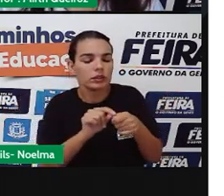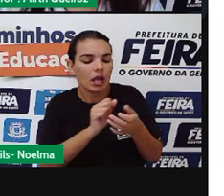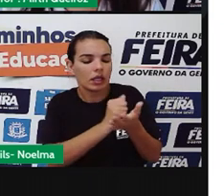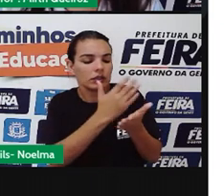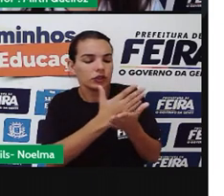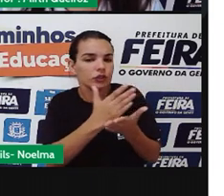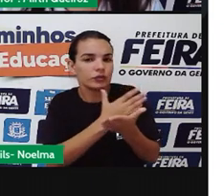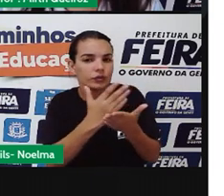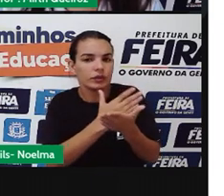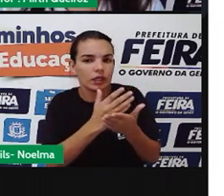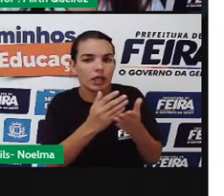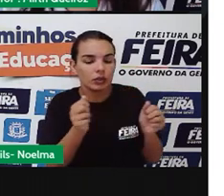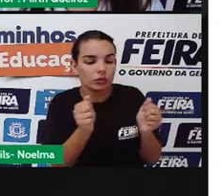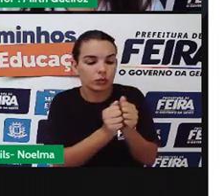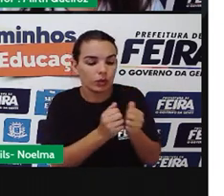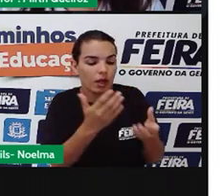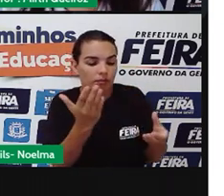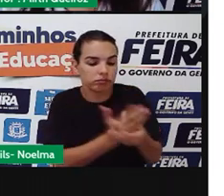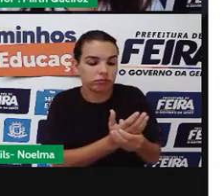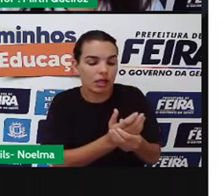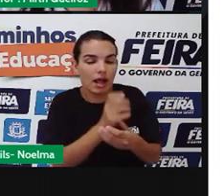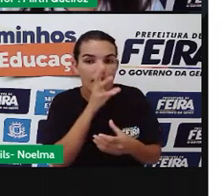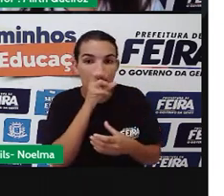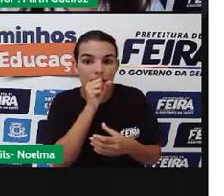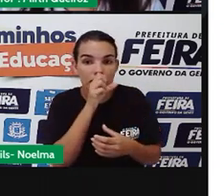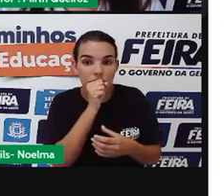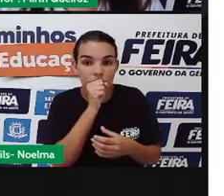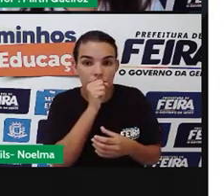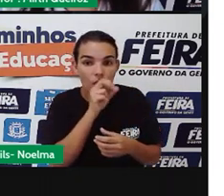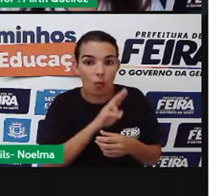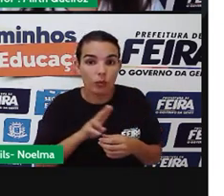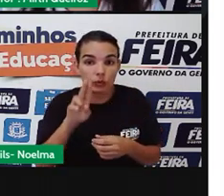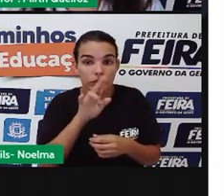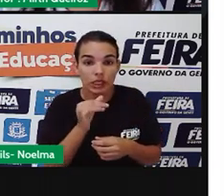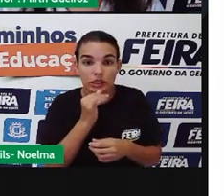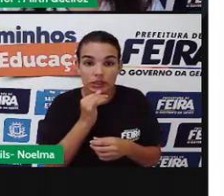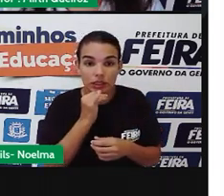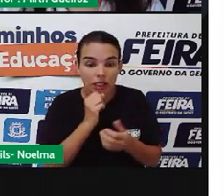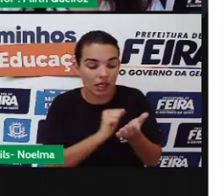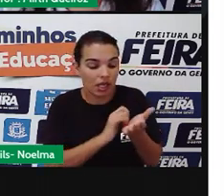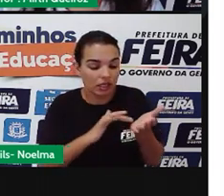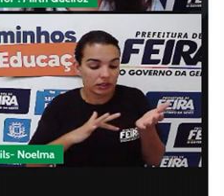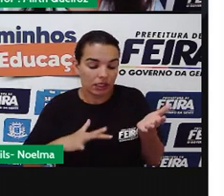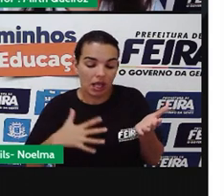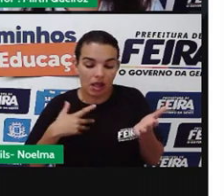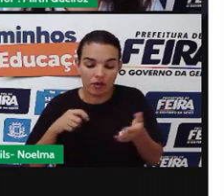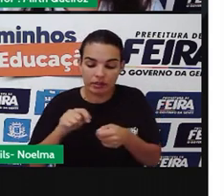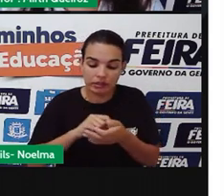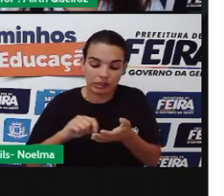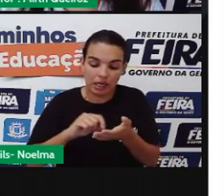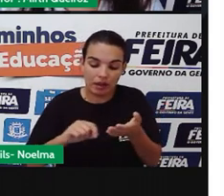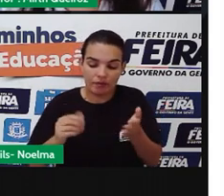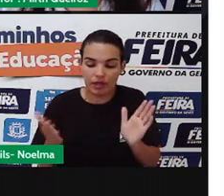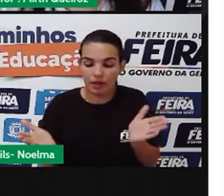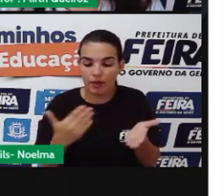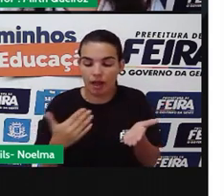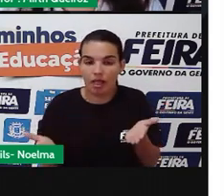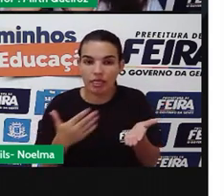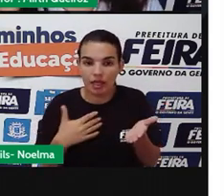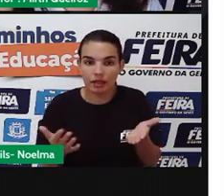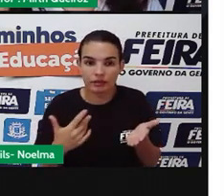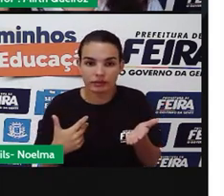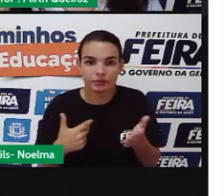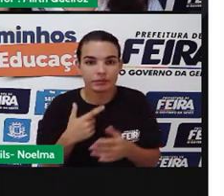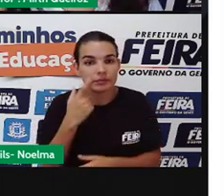na agenda laranja e usei como exemplo o exercício que escrevi no fichário. E assim,